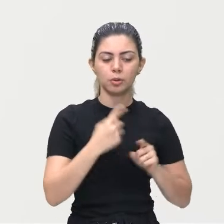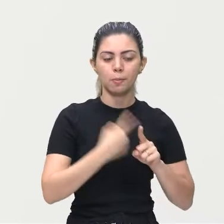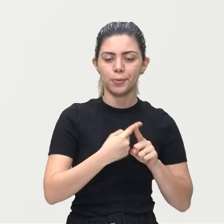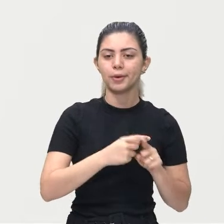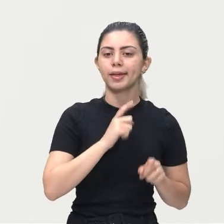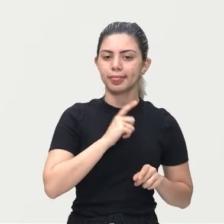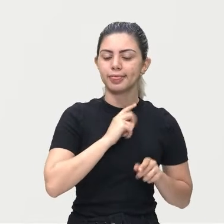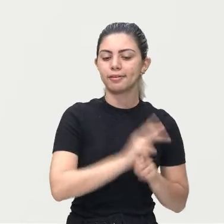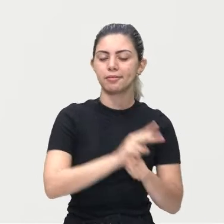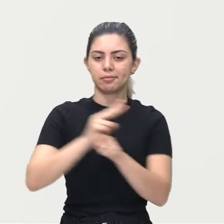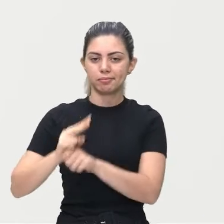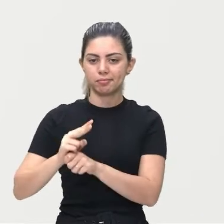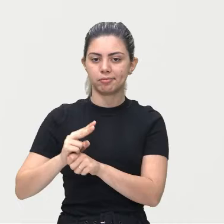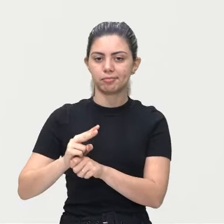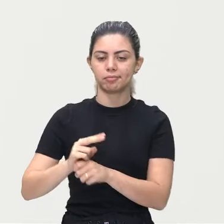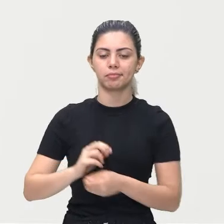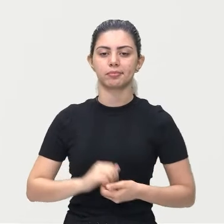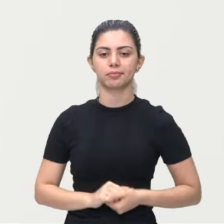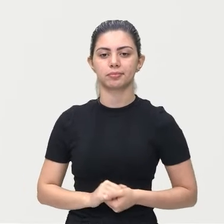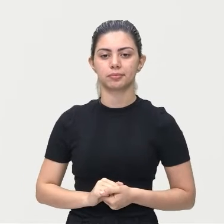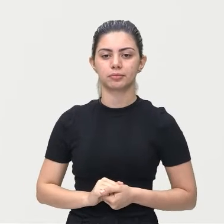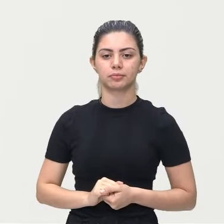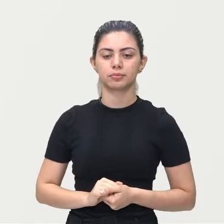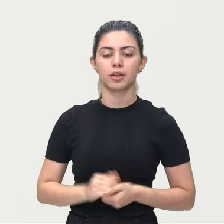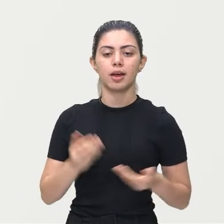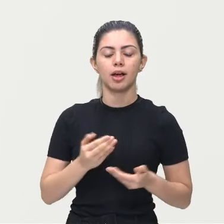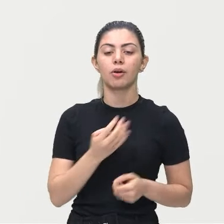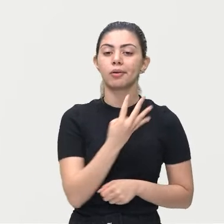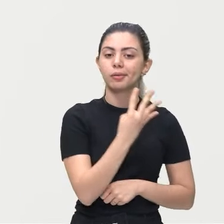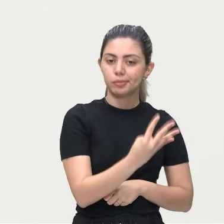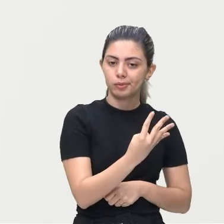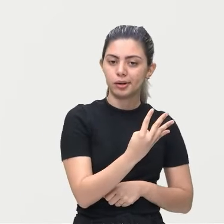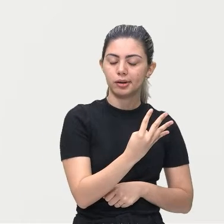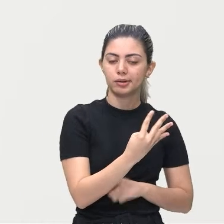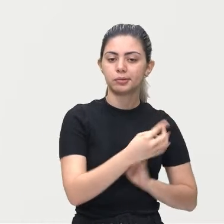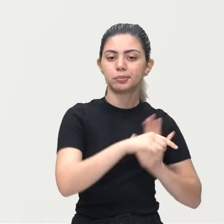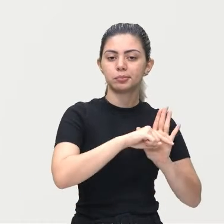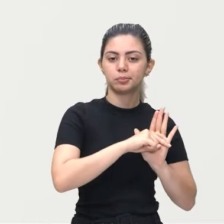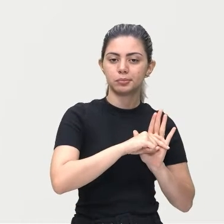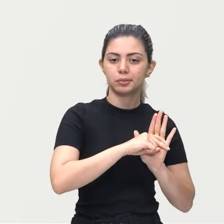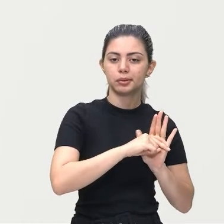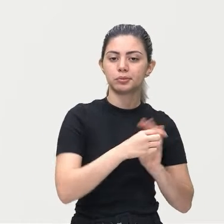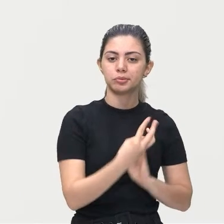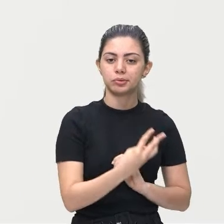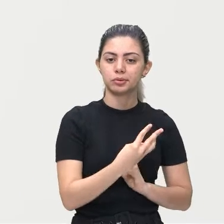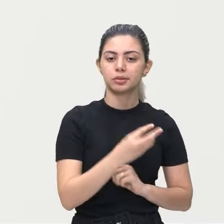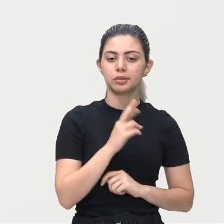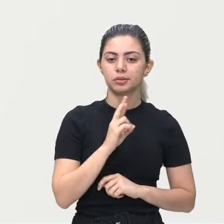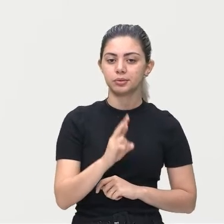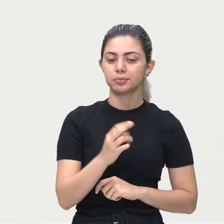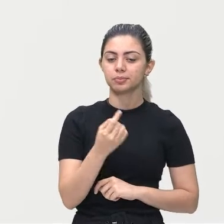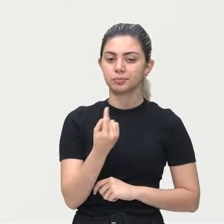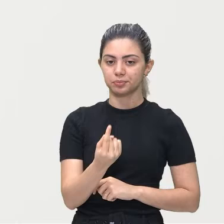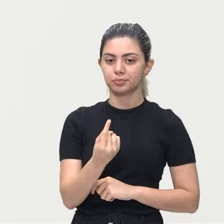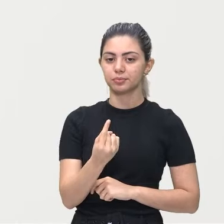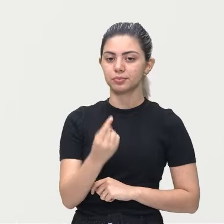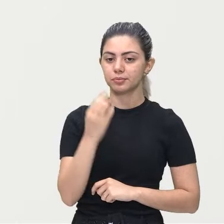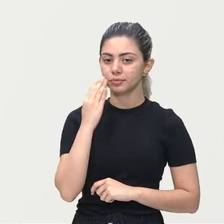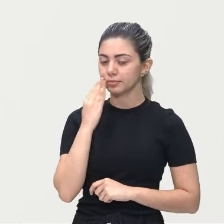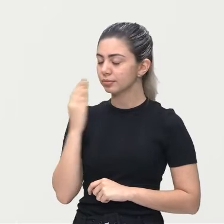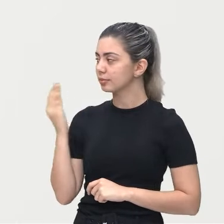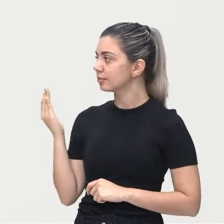o empréstimo. Muito bem, então agora eu tenho 4. Eu tenho 4, tirando 3, o que é que sobra? Sobra